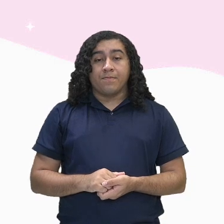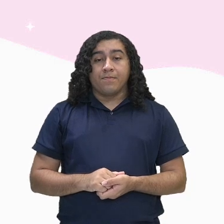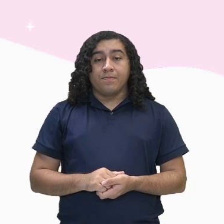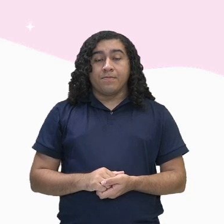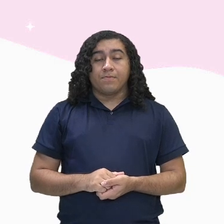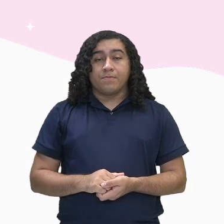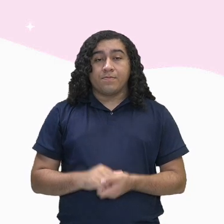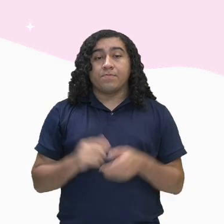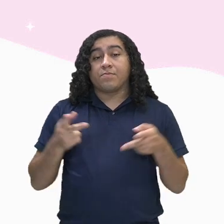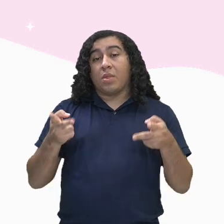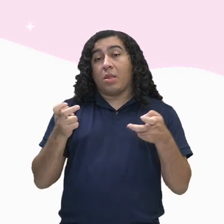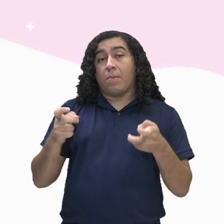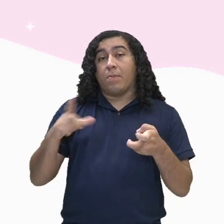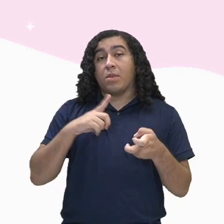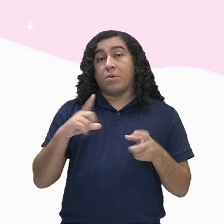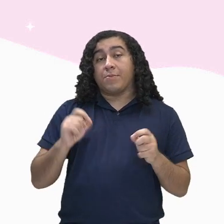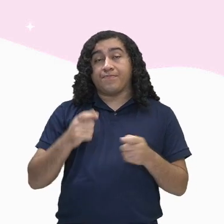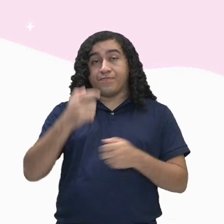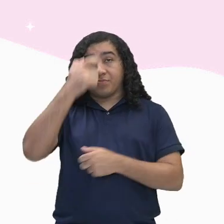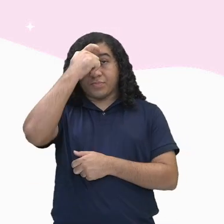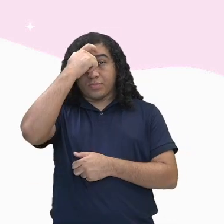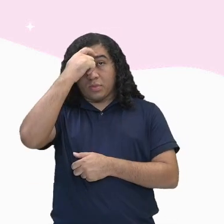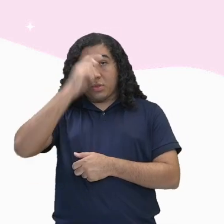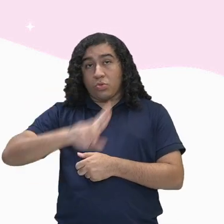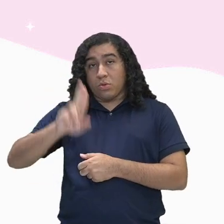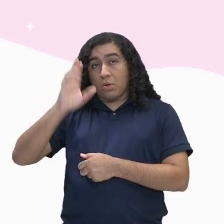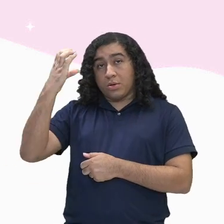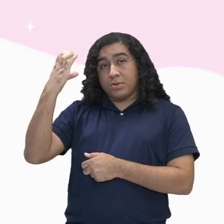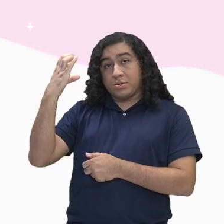aí da ciência, da leitura,